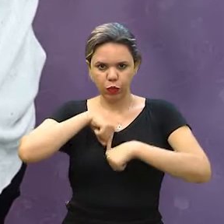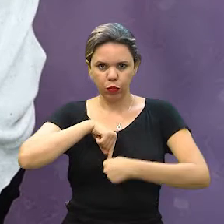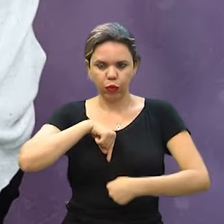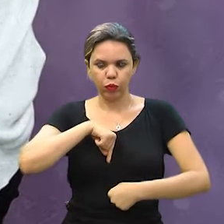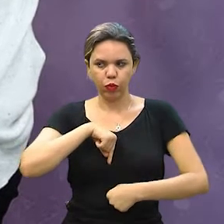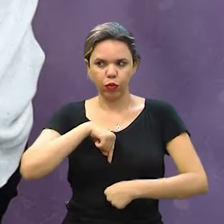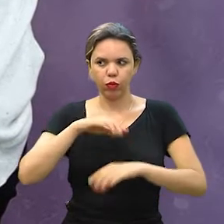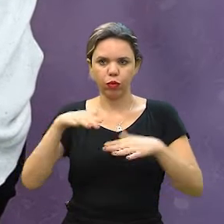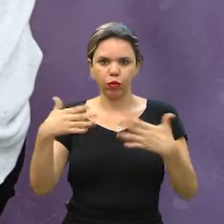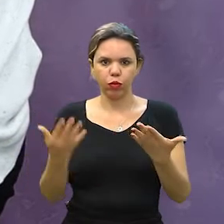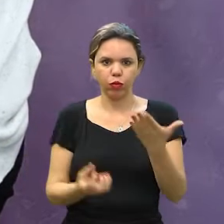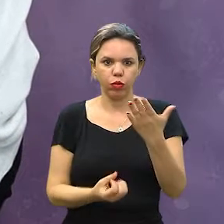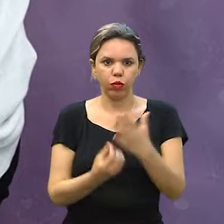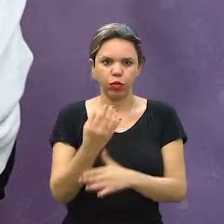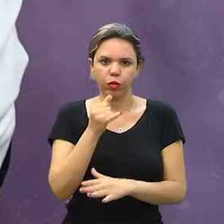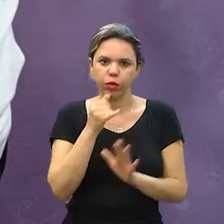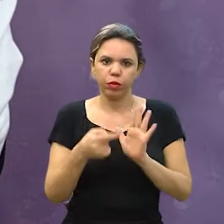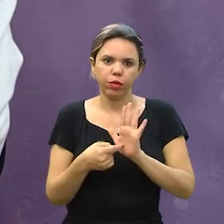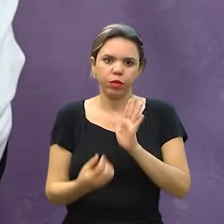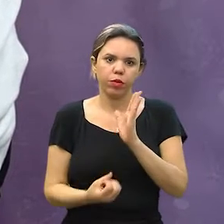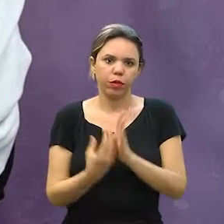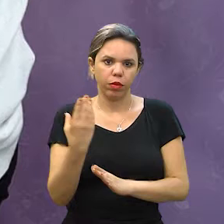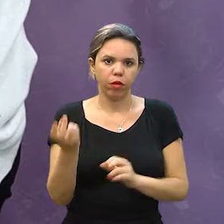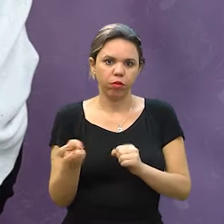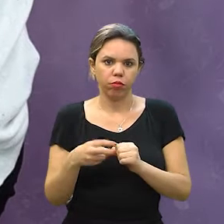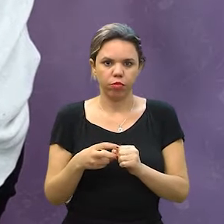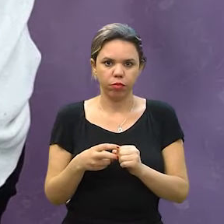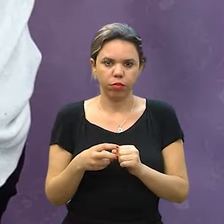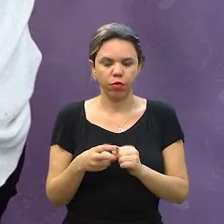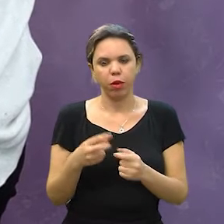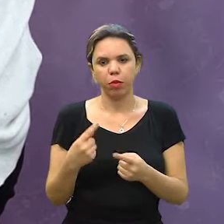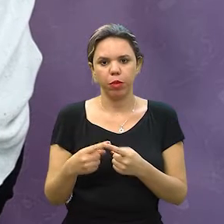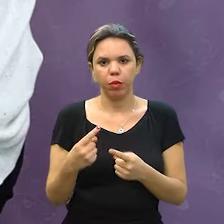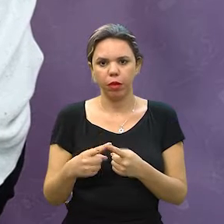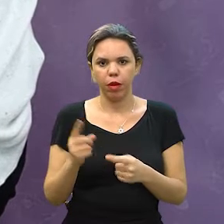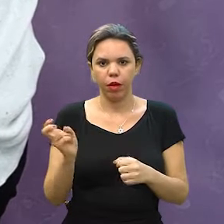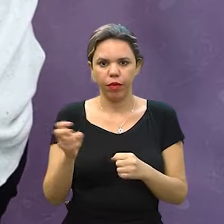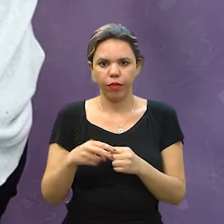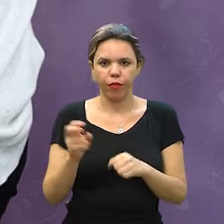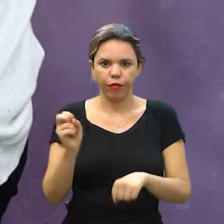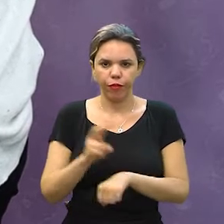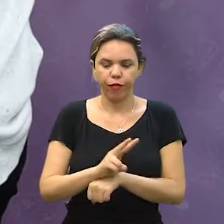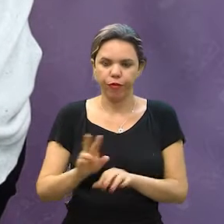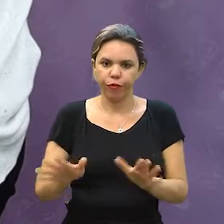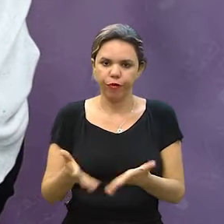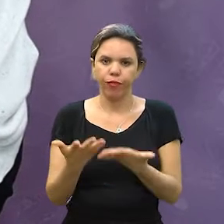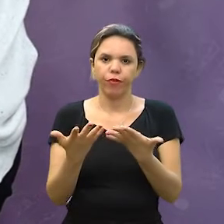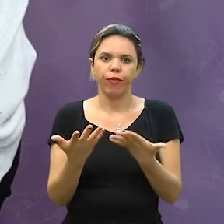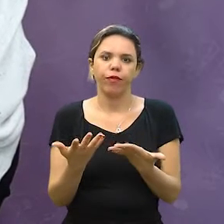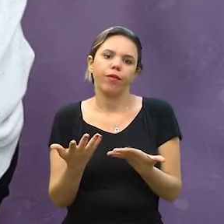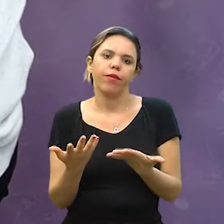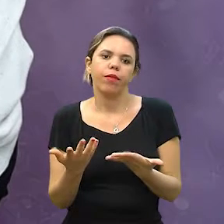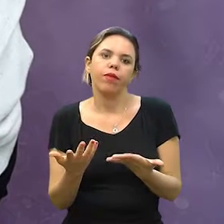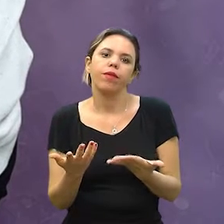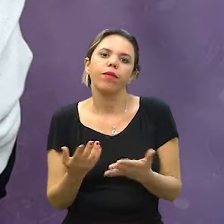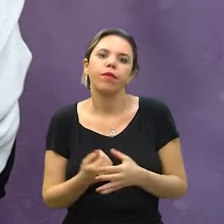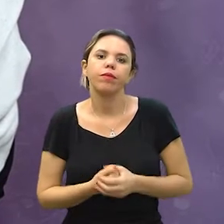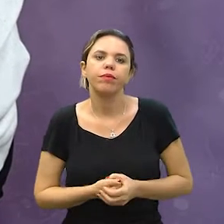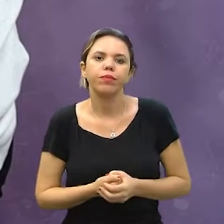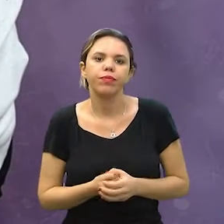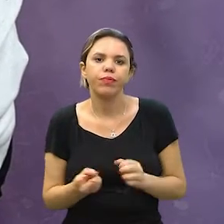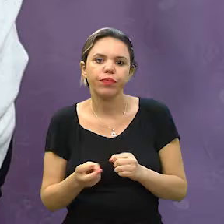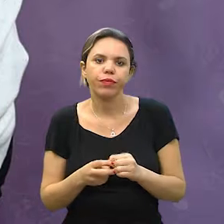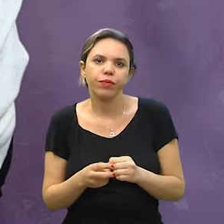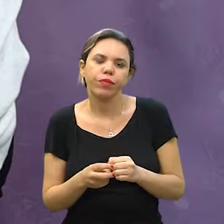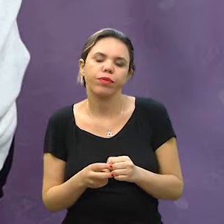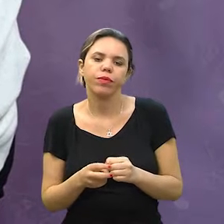organismo, e quando ocorre a manifestação do herpes zoster, é porque esse vírus está sendo reativado. É uma